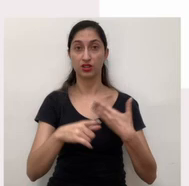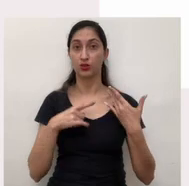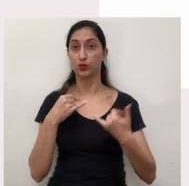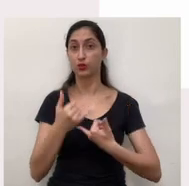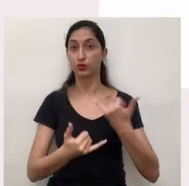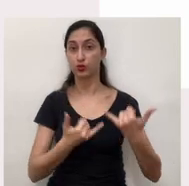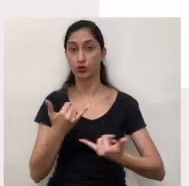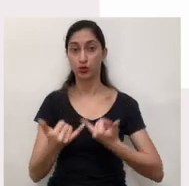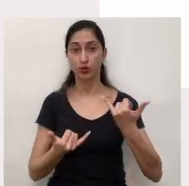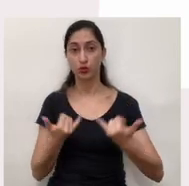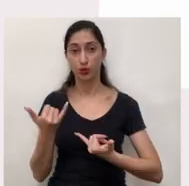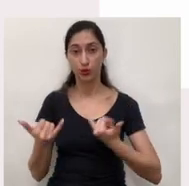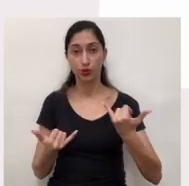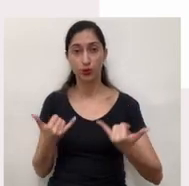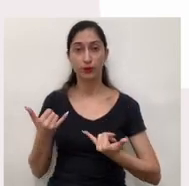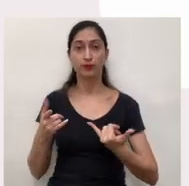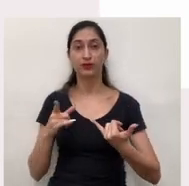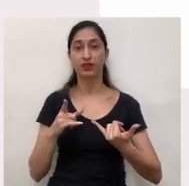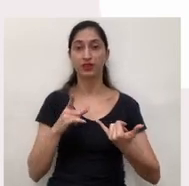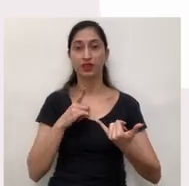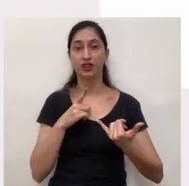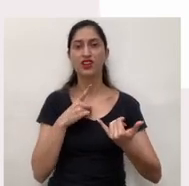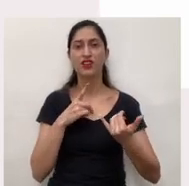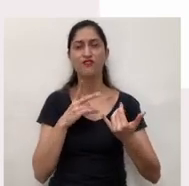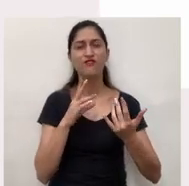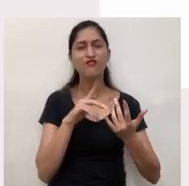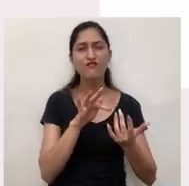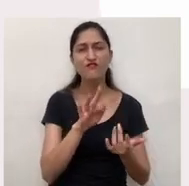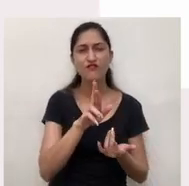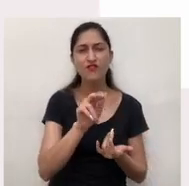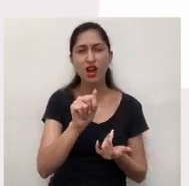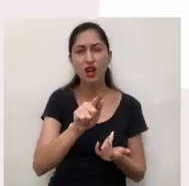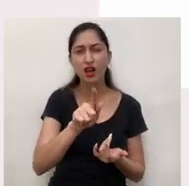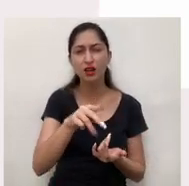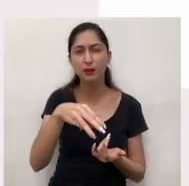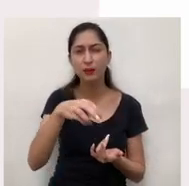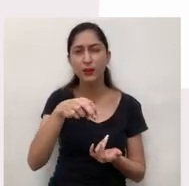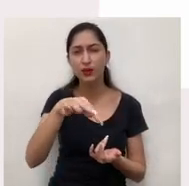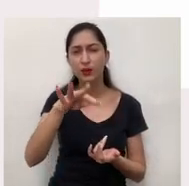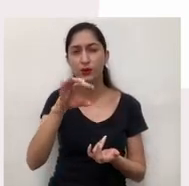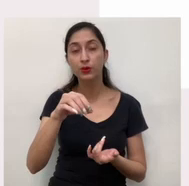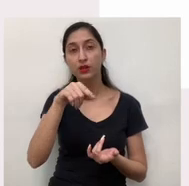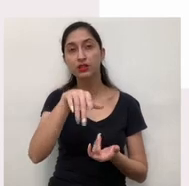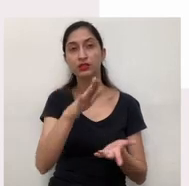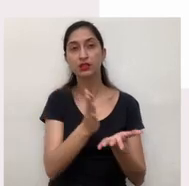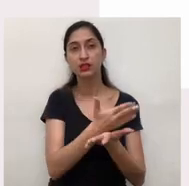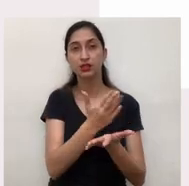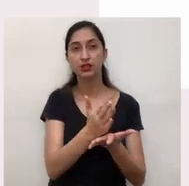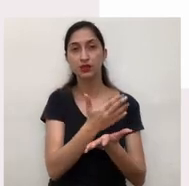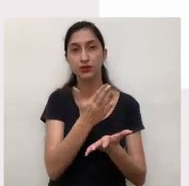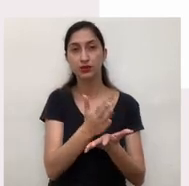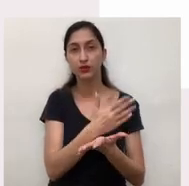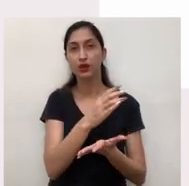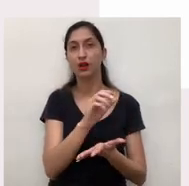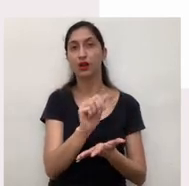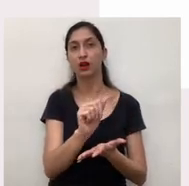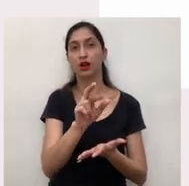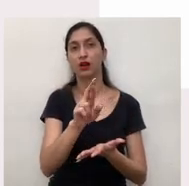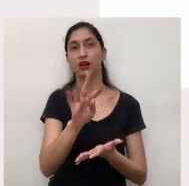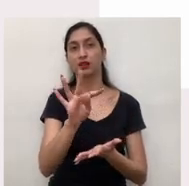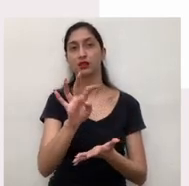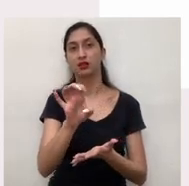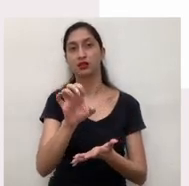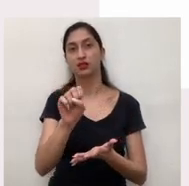ela lida com o fragmento. É um livro artesanal, são 100 exemplares que eu